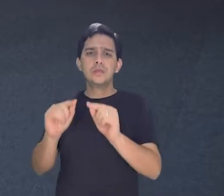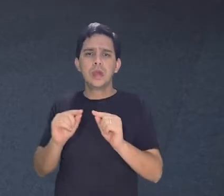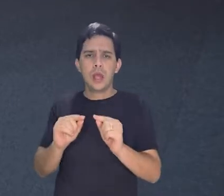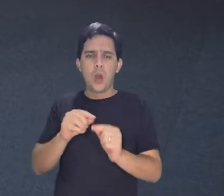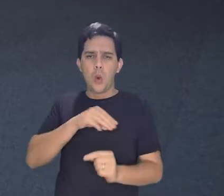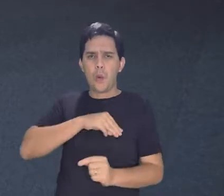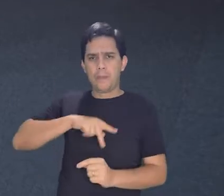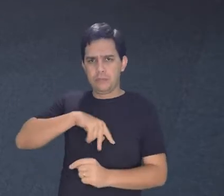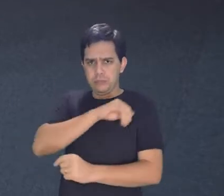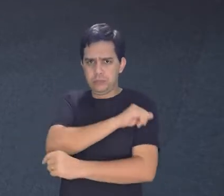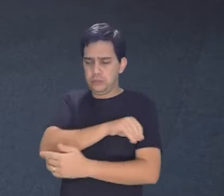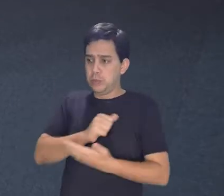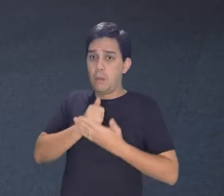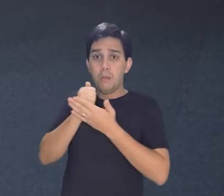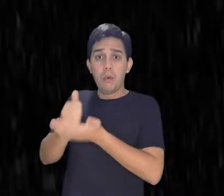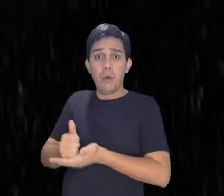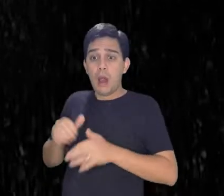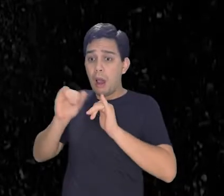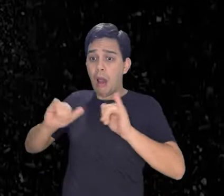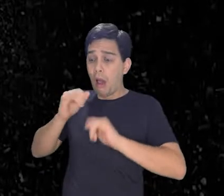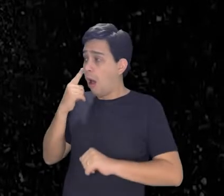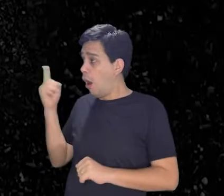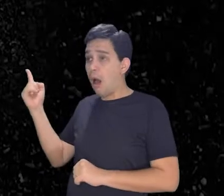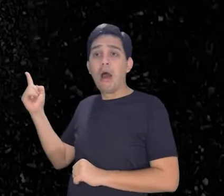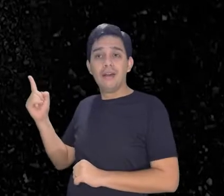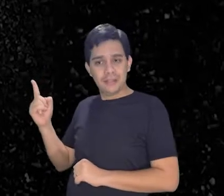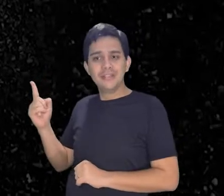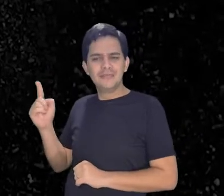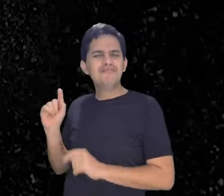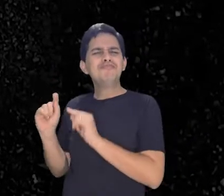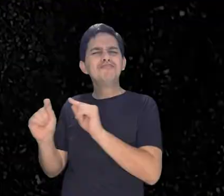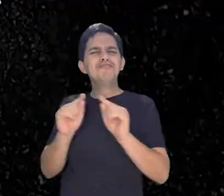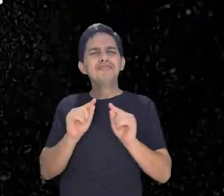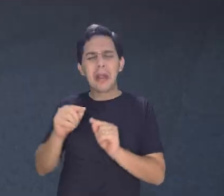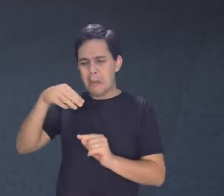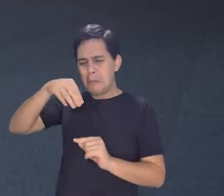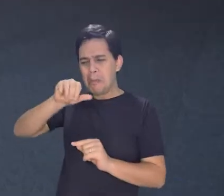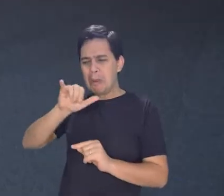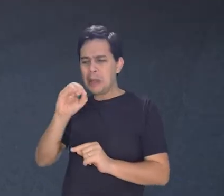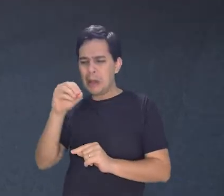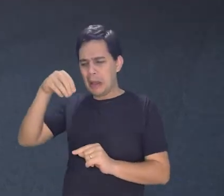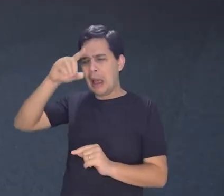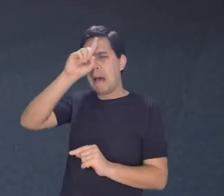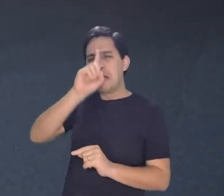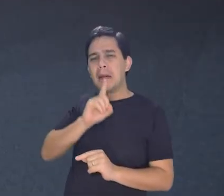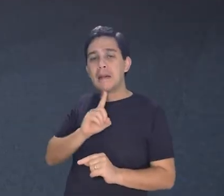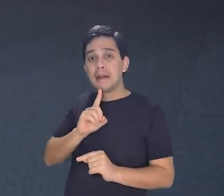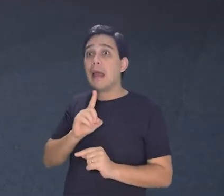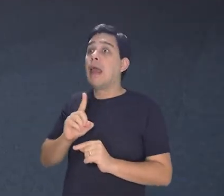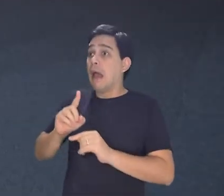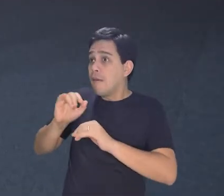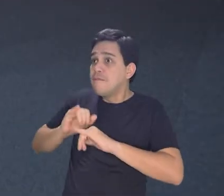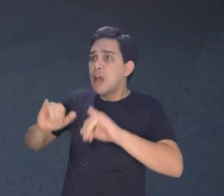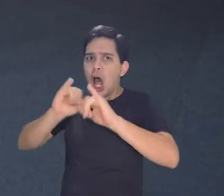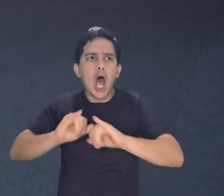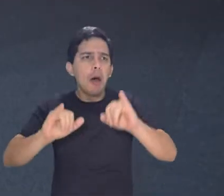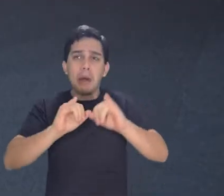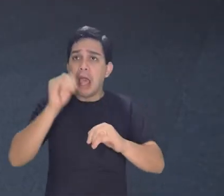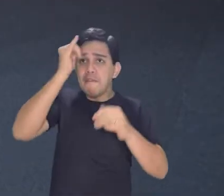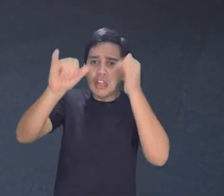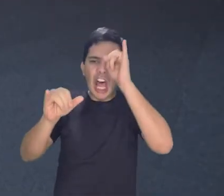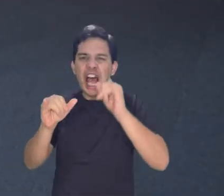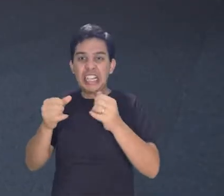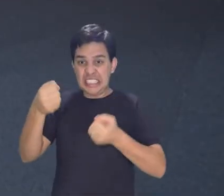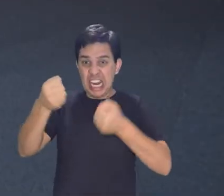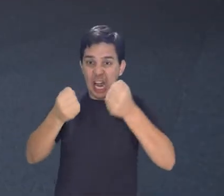do MPRJ à campanha Maio Amarelo, que é um movimento internacional de conscientização para a redução de acidentes